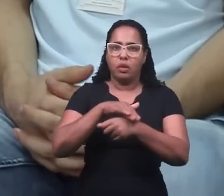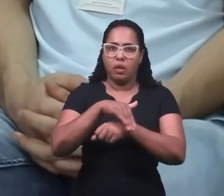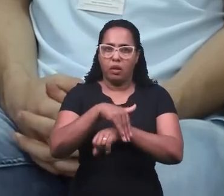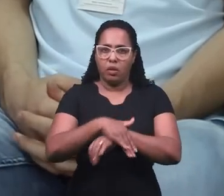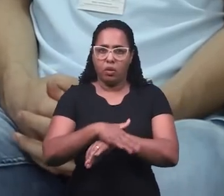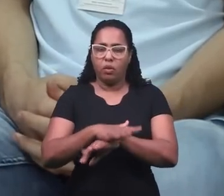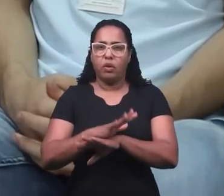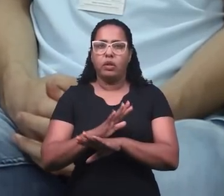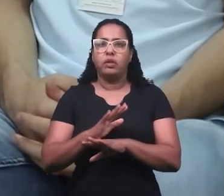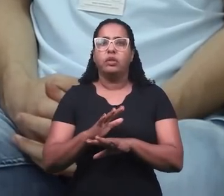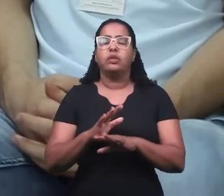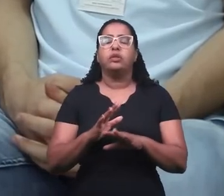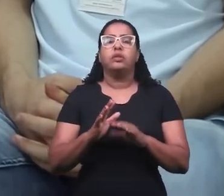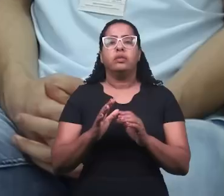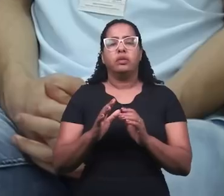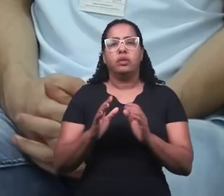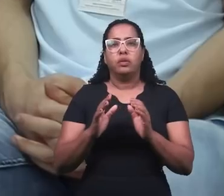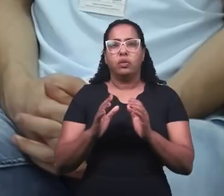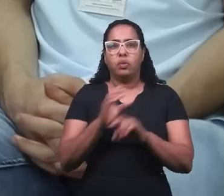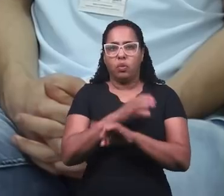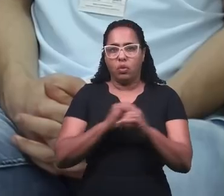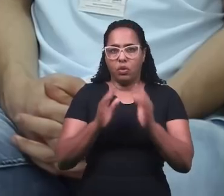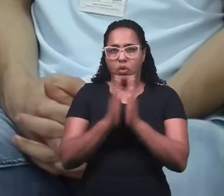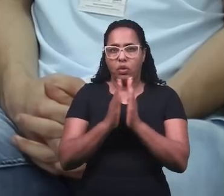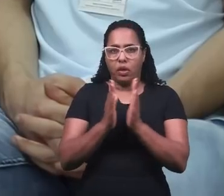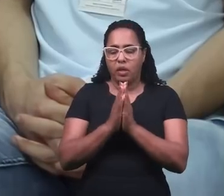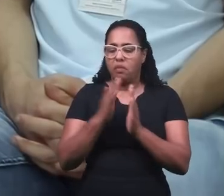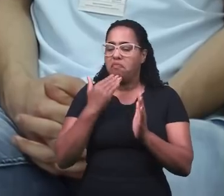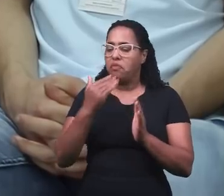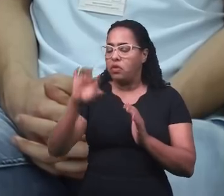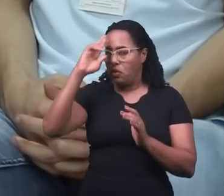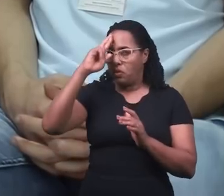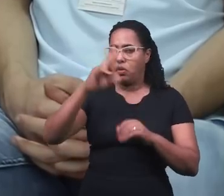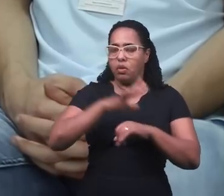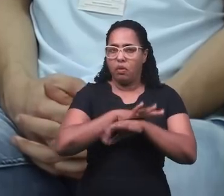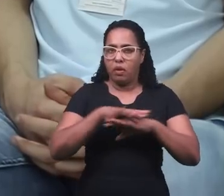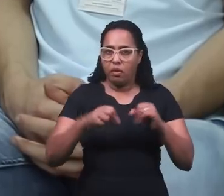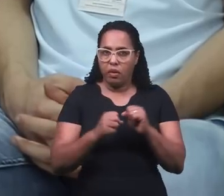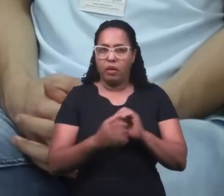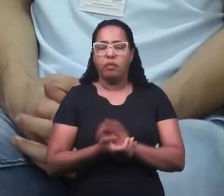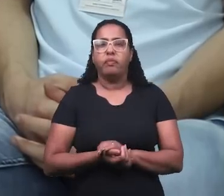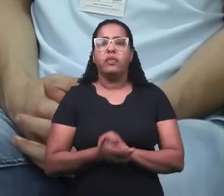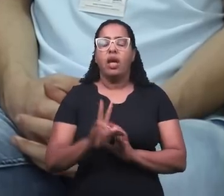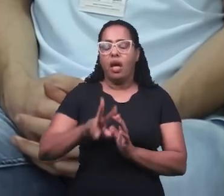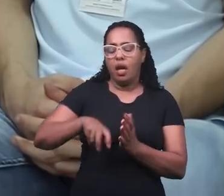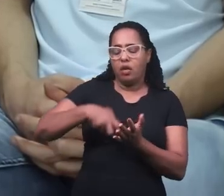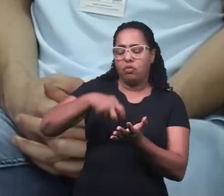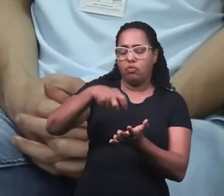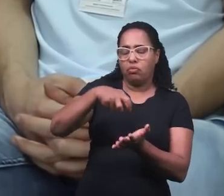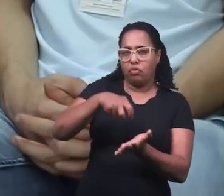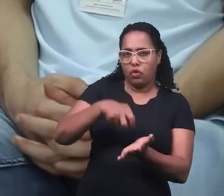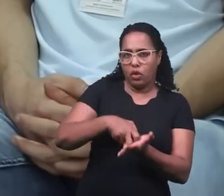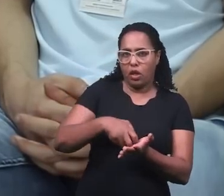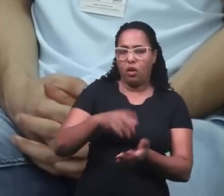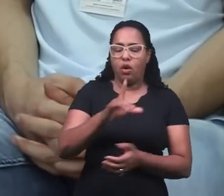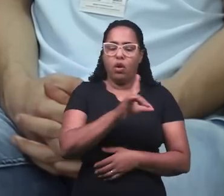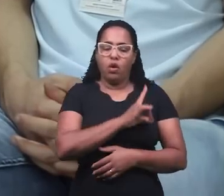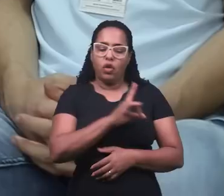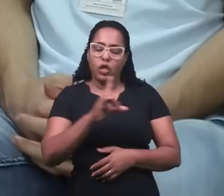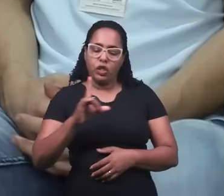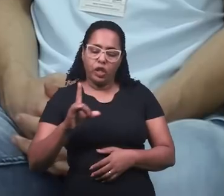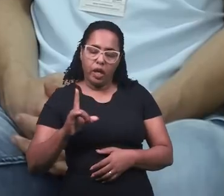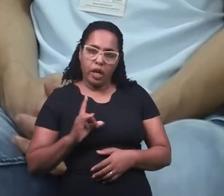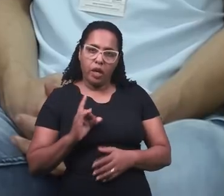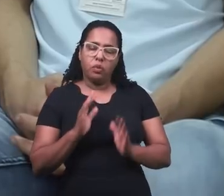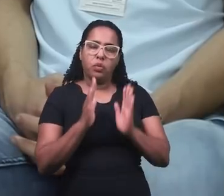noite, ele virou e falou assim: eu vou pedir oração após o culto e o Senhor vai me curar. Aí ele se ajoelhou,